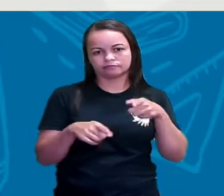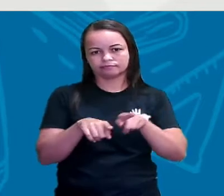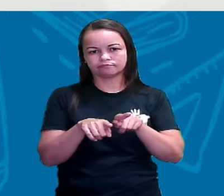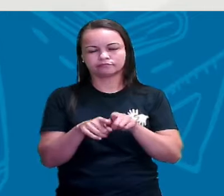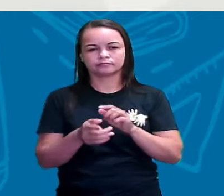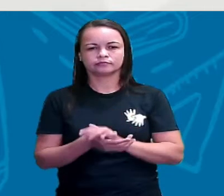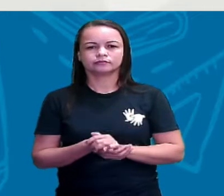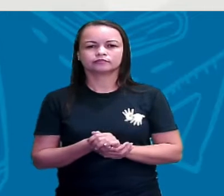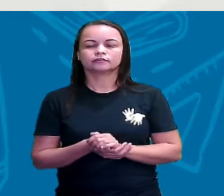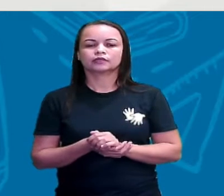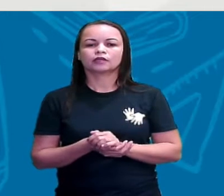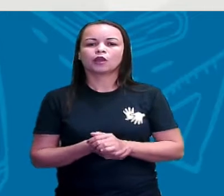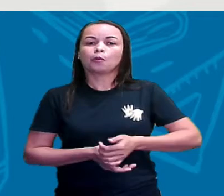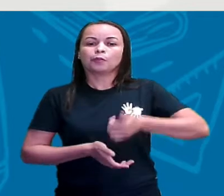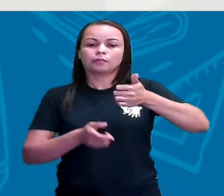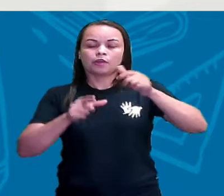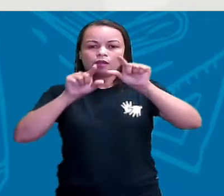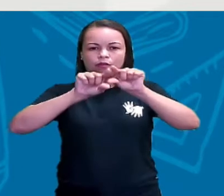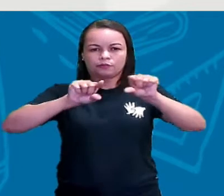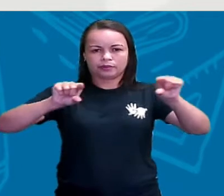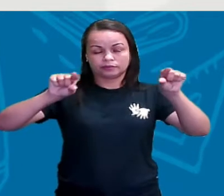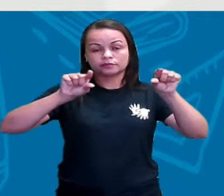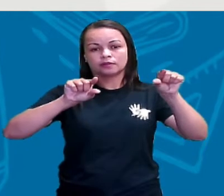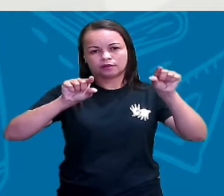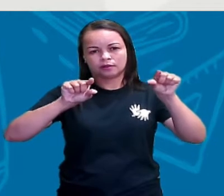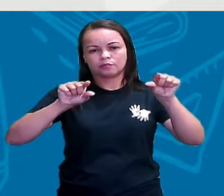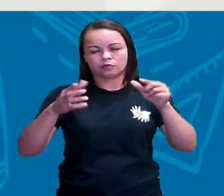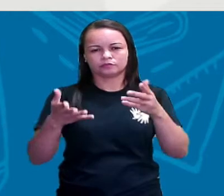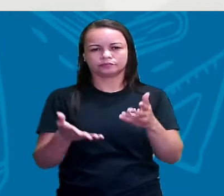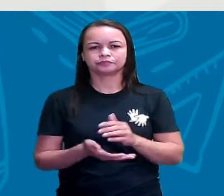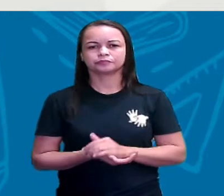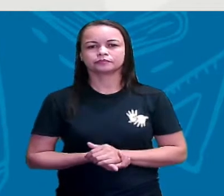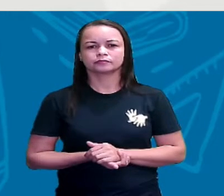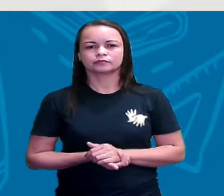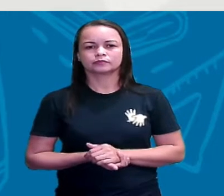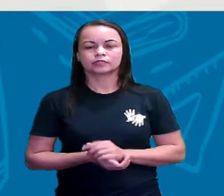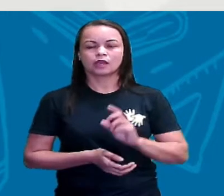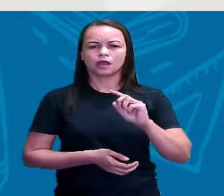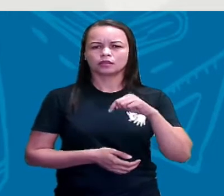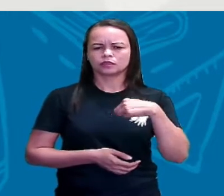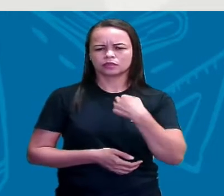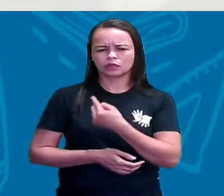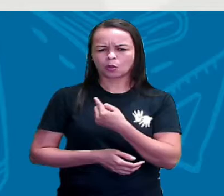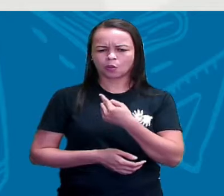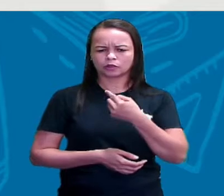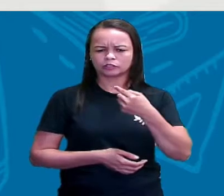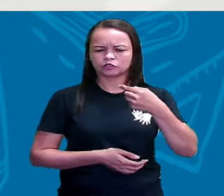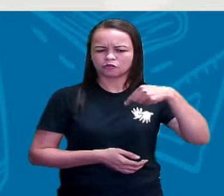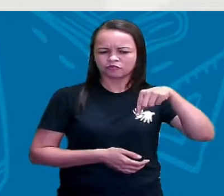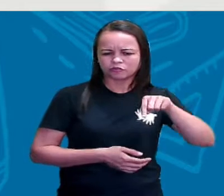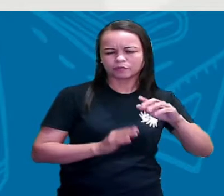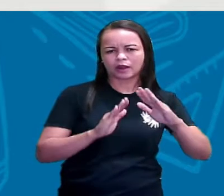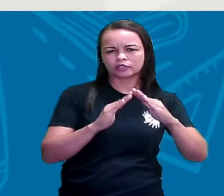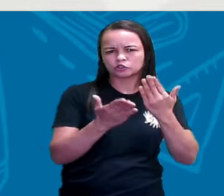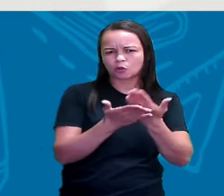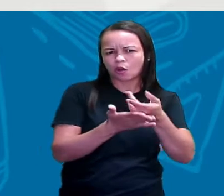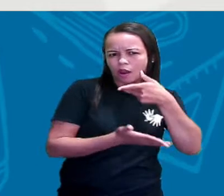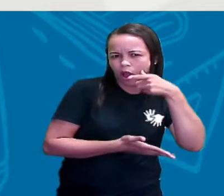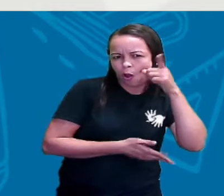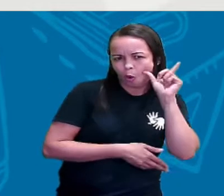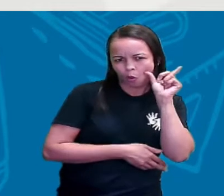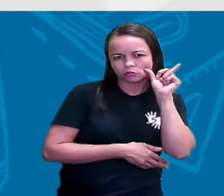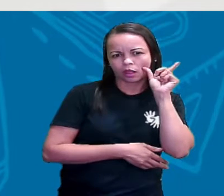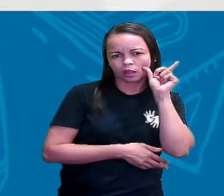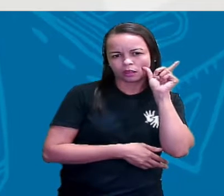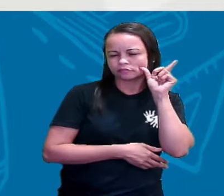exemplo. We did not go to school yesterday. Ou seja, nós não fomos para a escola ontem. Olha o yesterday